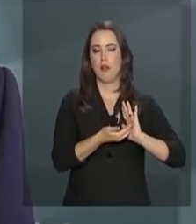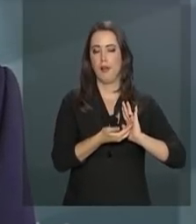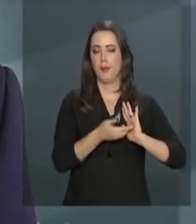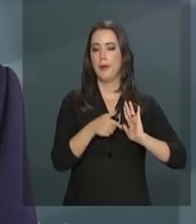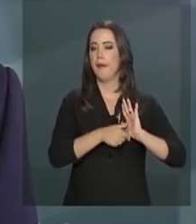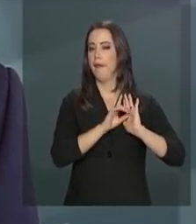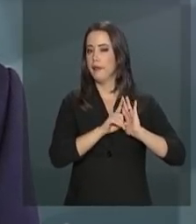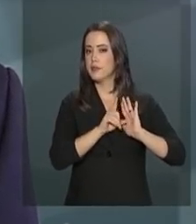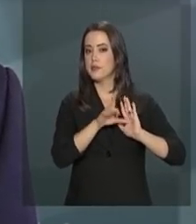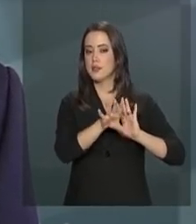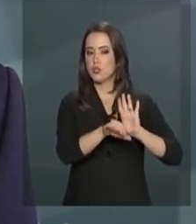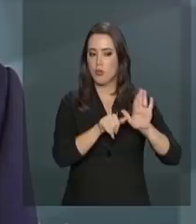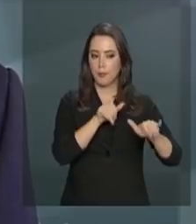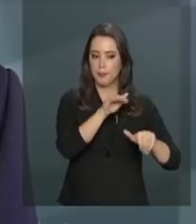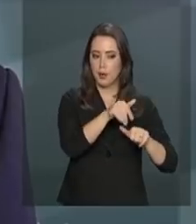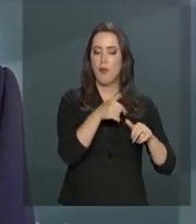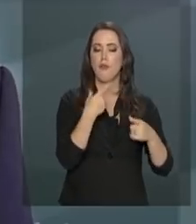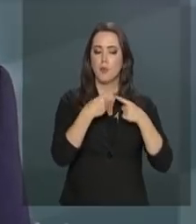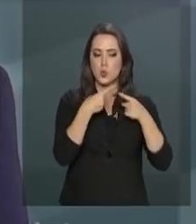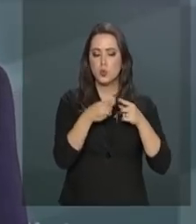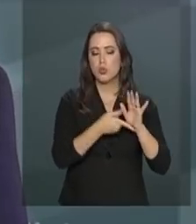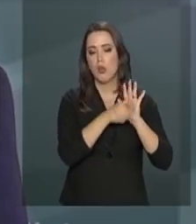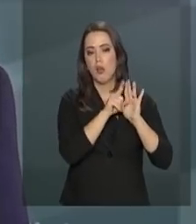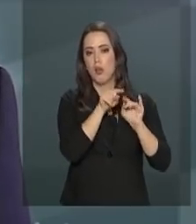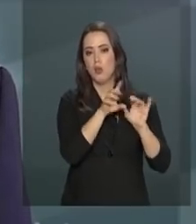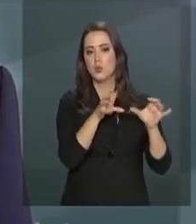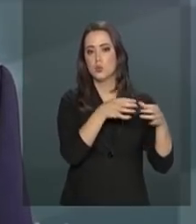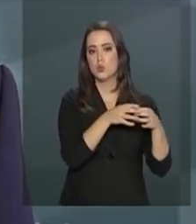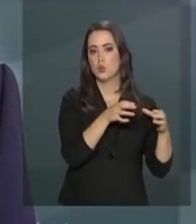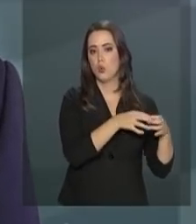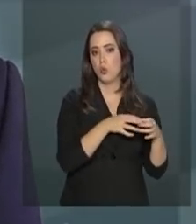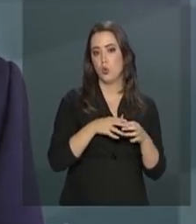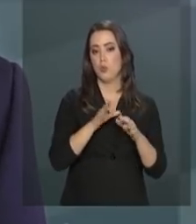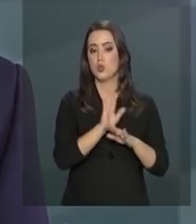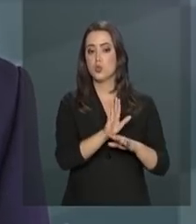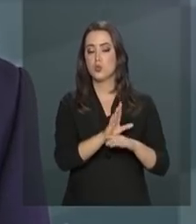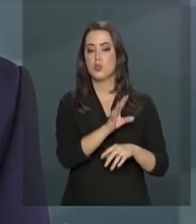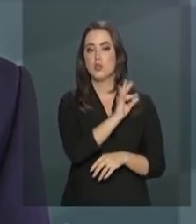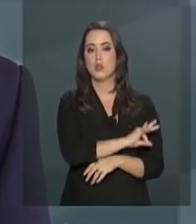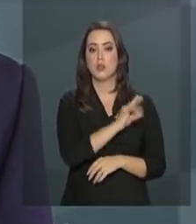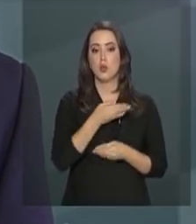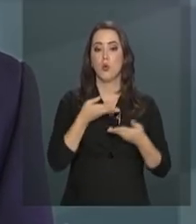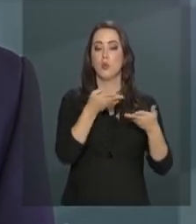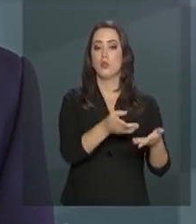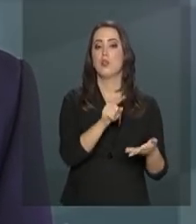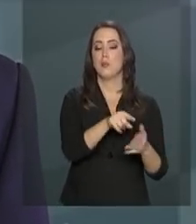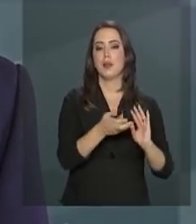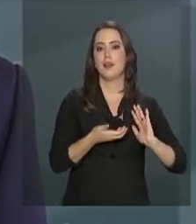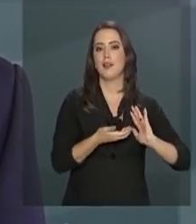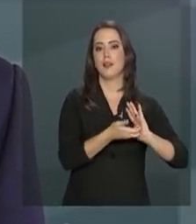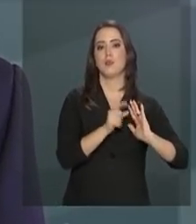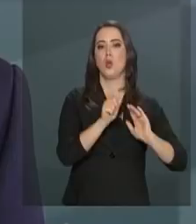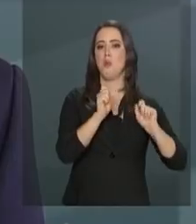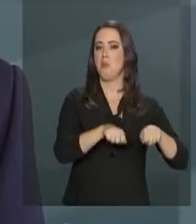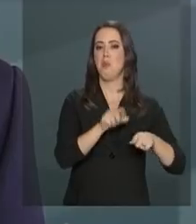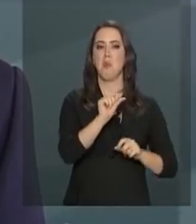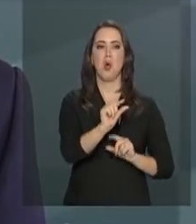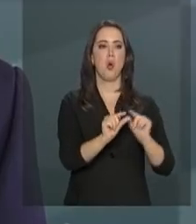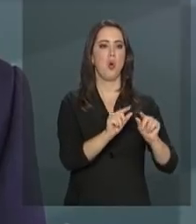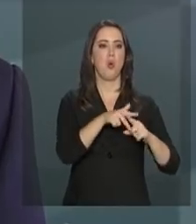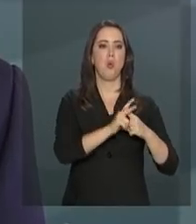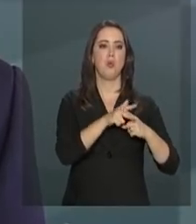partidários para discutir a convidar suas respectivas folhas secas para quando mandava pra câmara ela pouca coisa